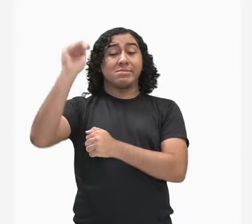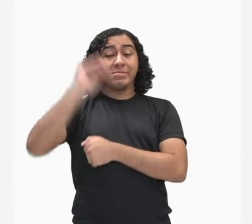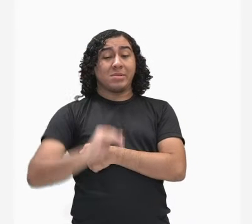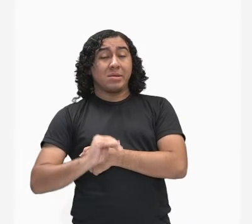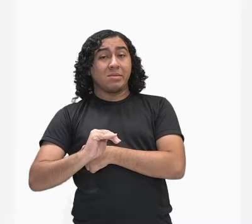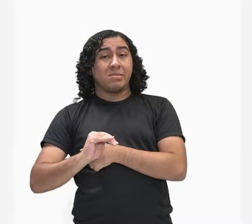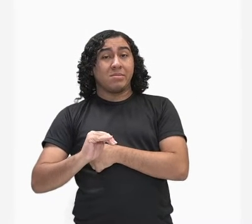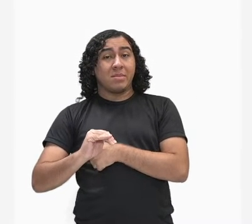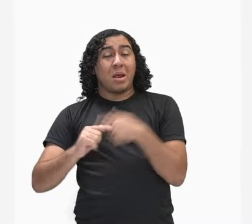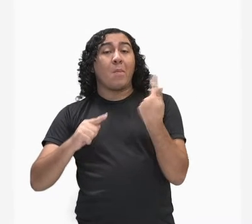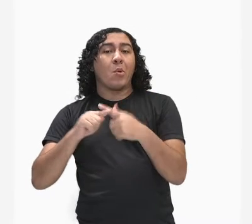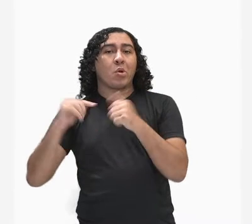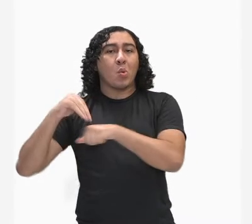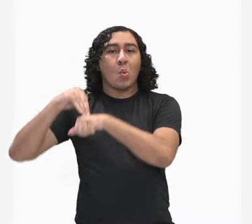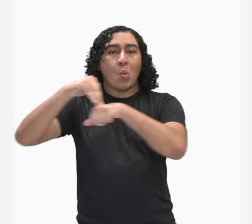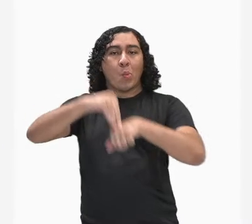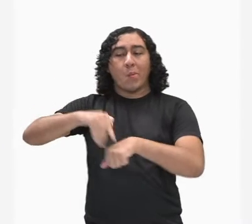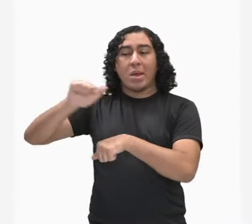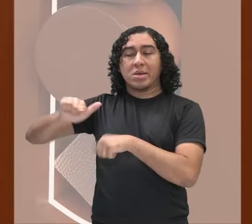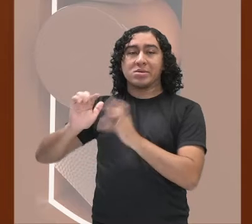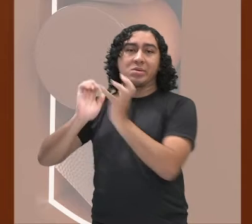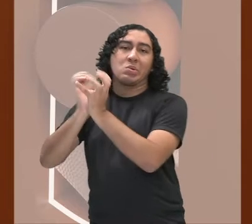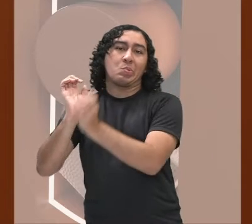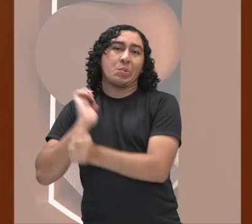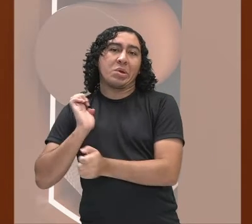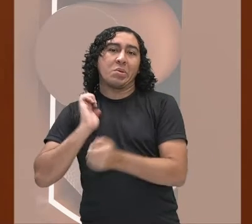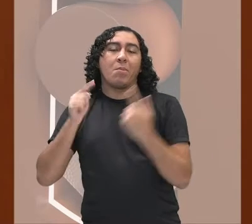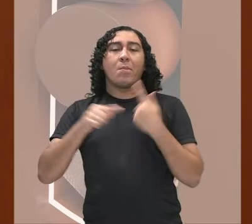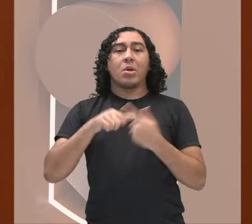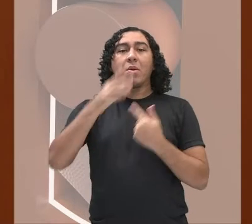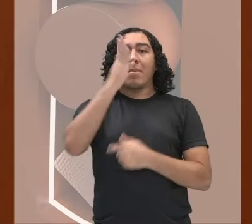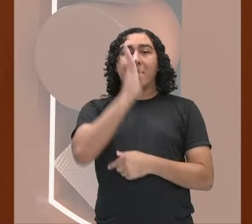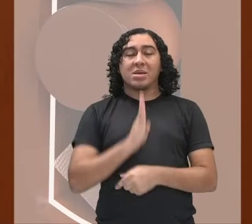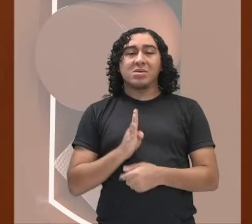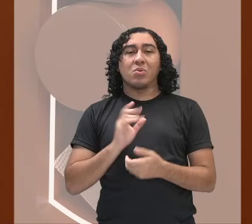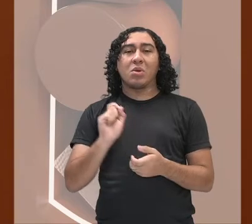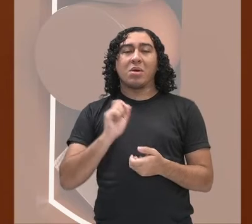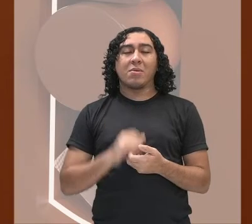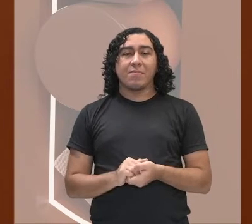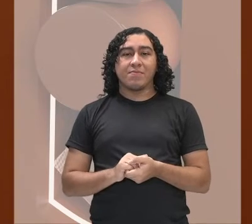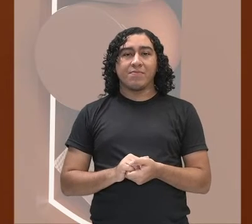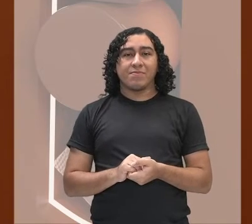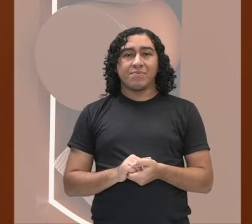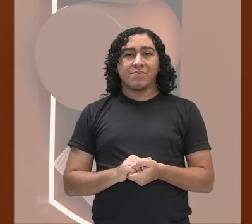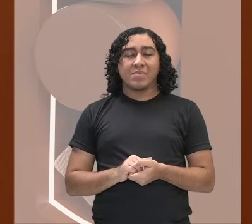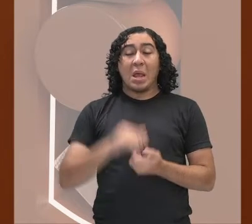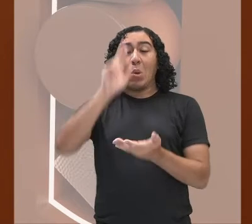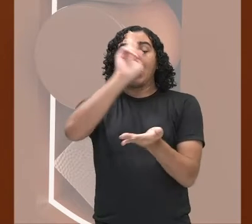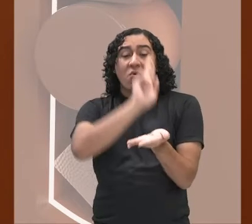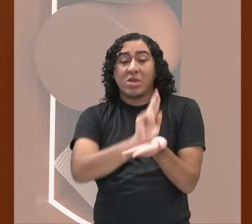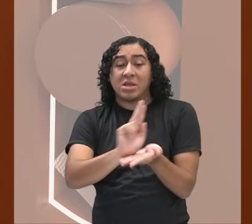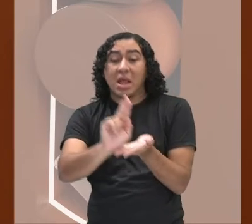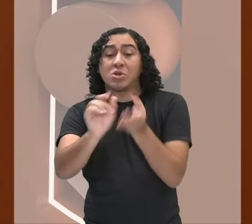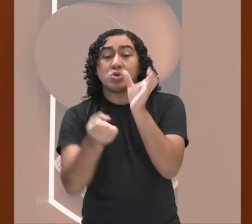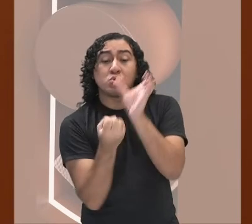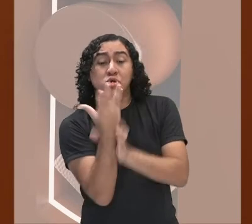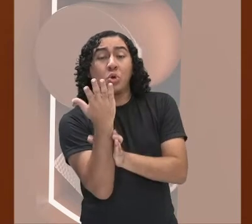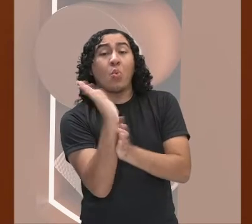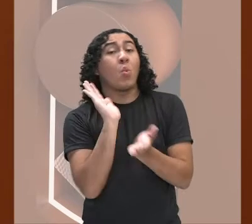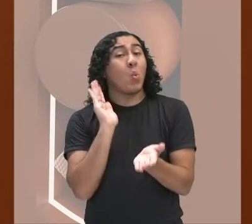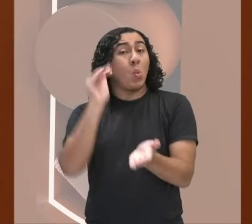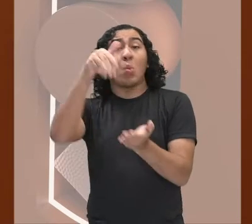Porque, veja, o Brasil foi um dos países que, por último, criou universidades, né? O Brasil, por último,